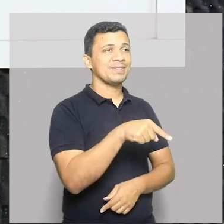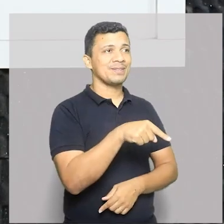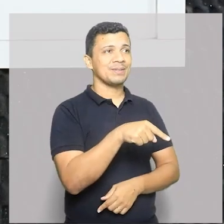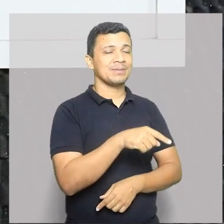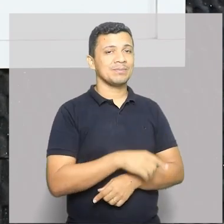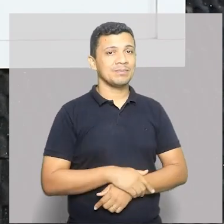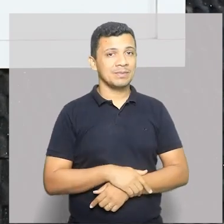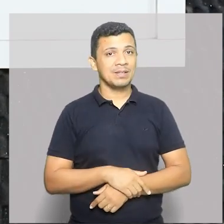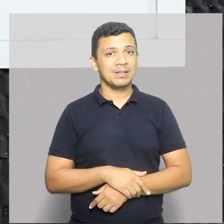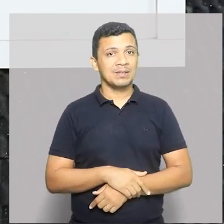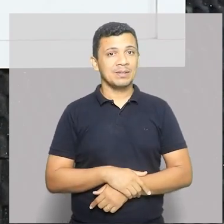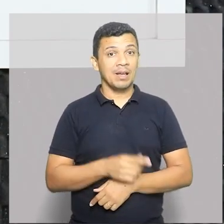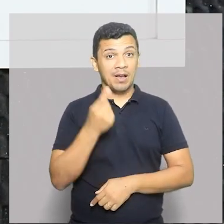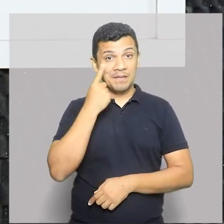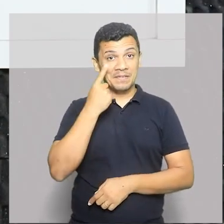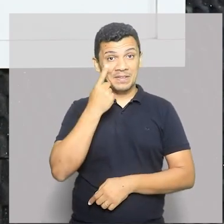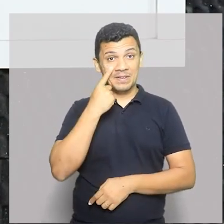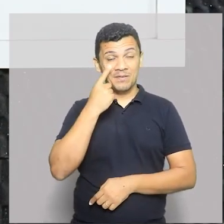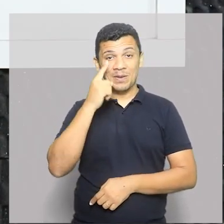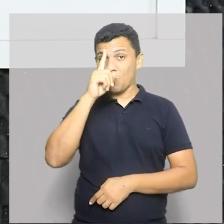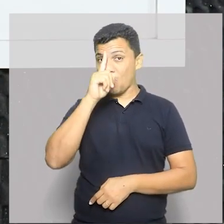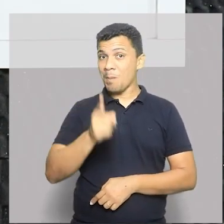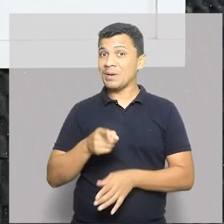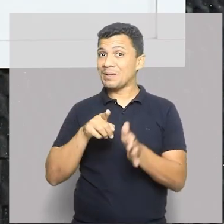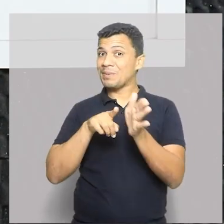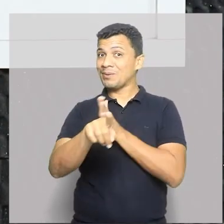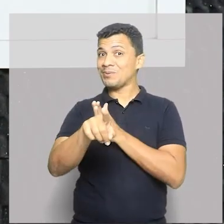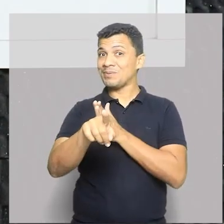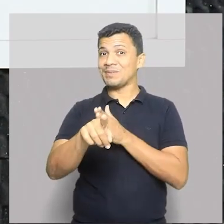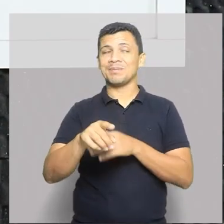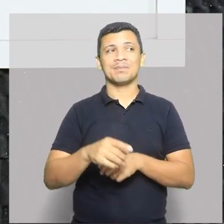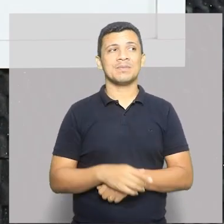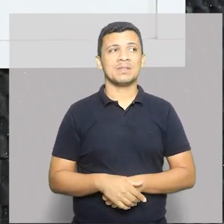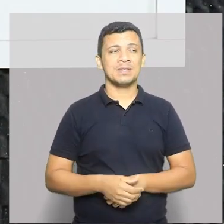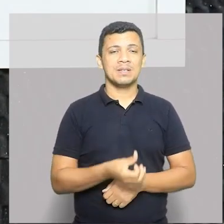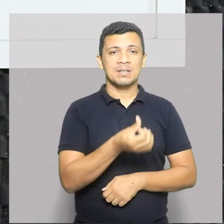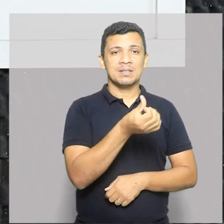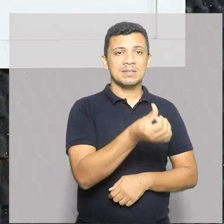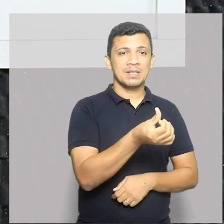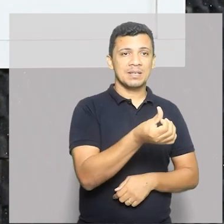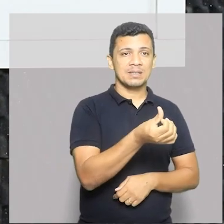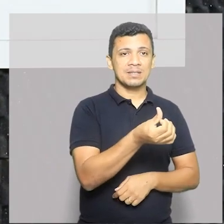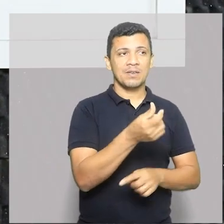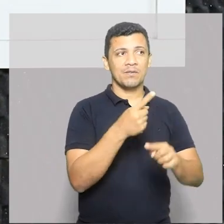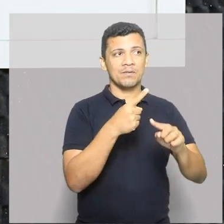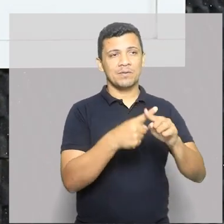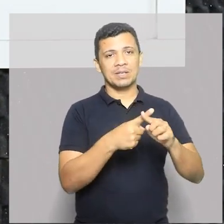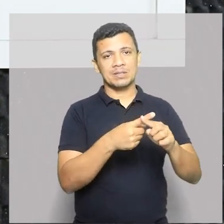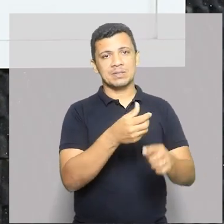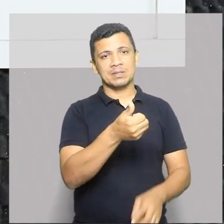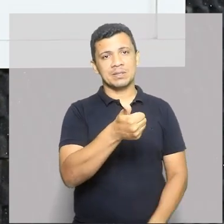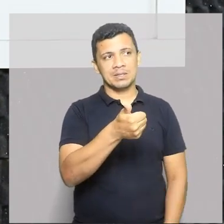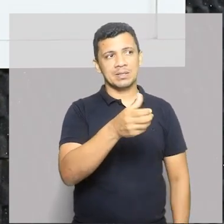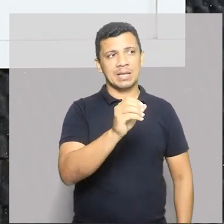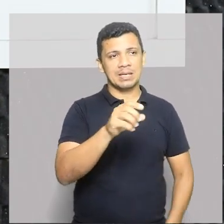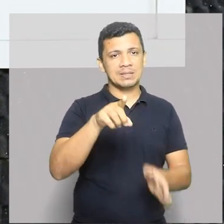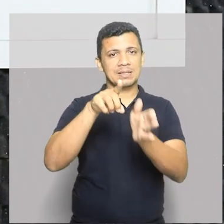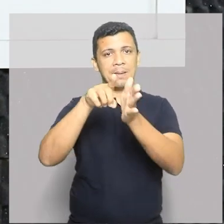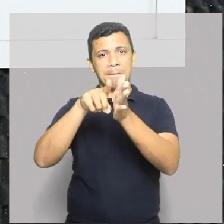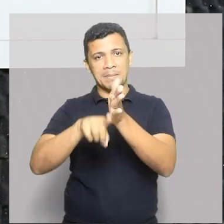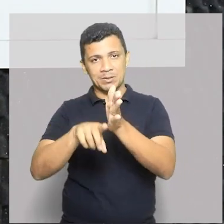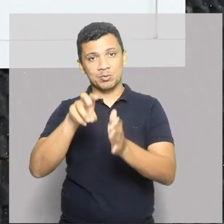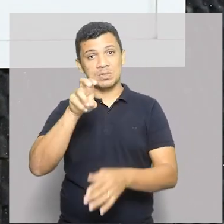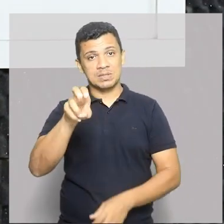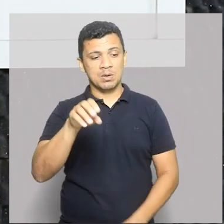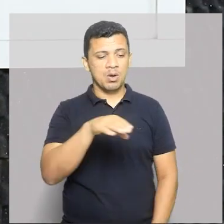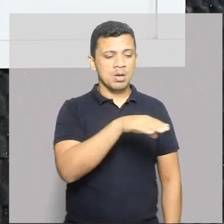Na ordem que ele falou. Então, bora lá. 6 vezes 10 elevado a menos 5